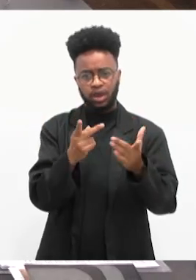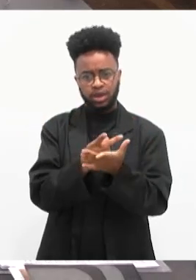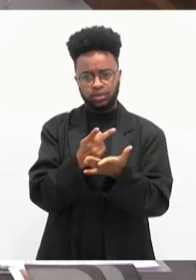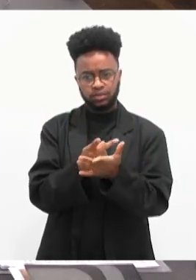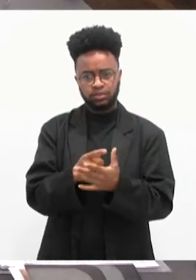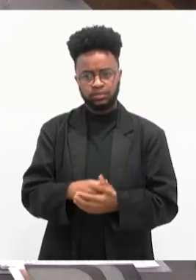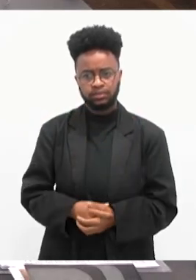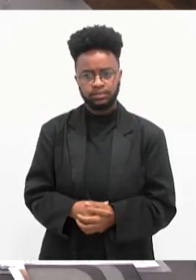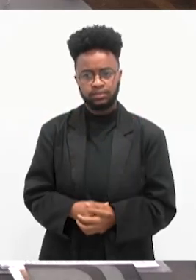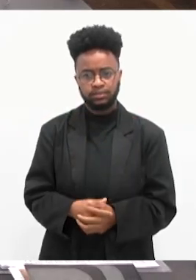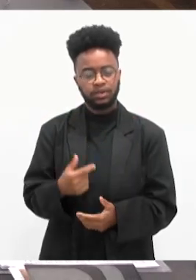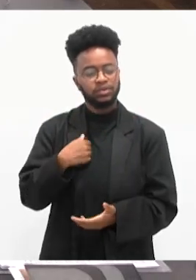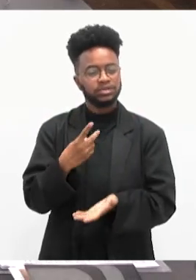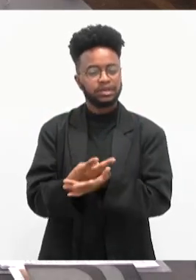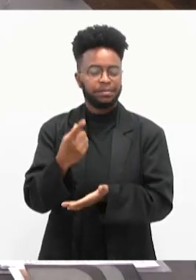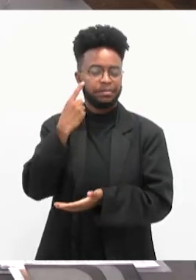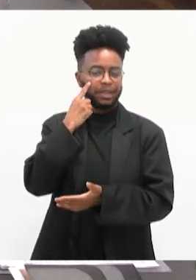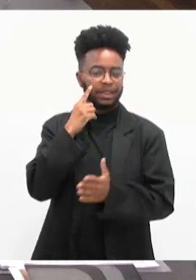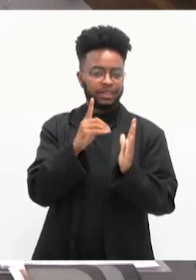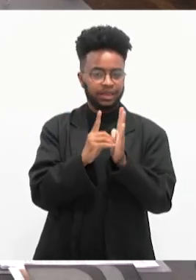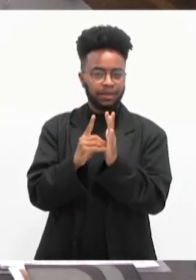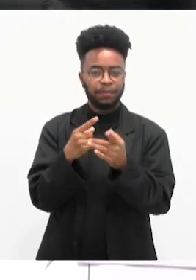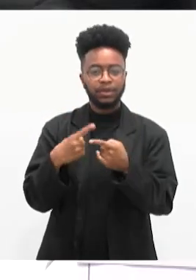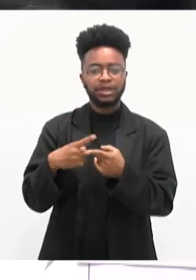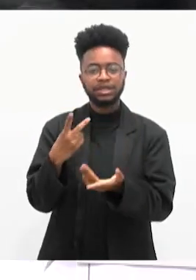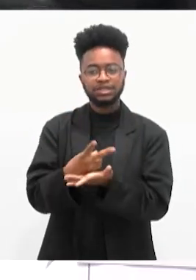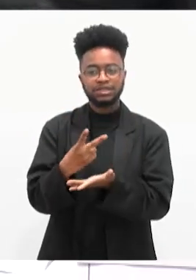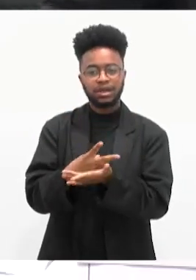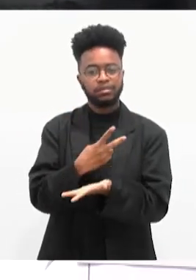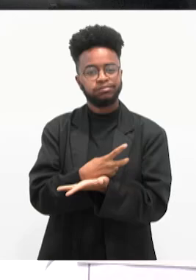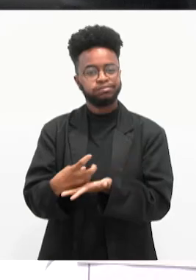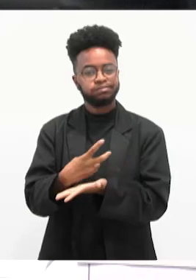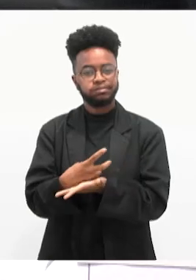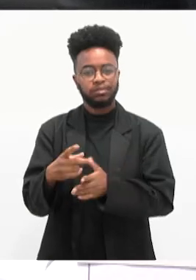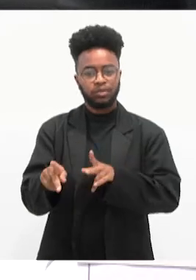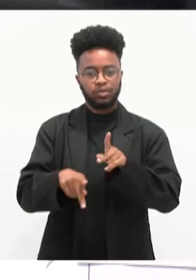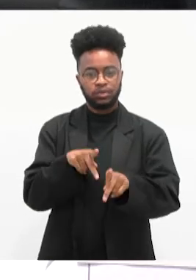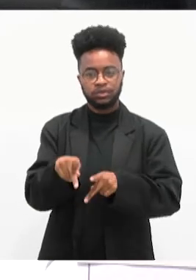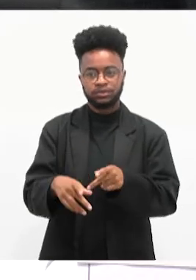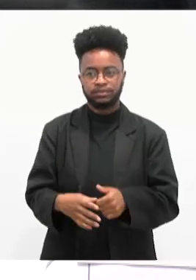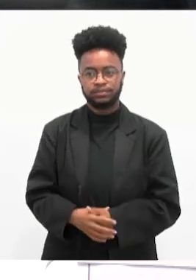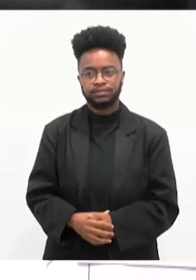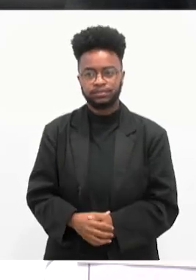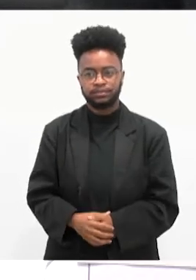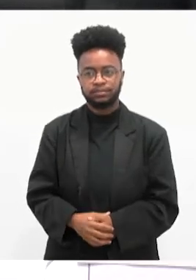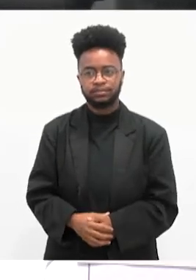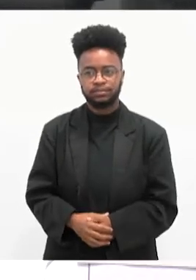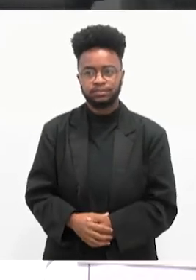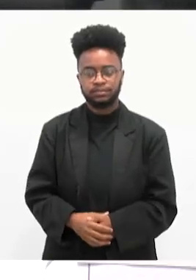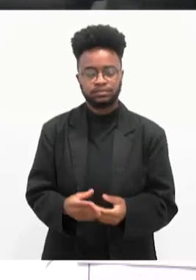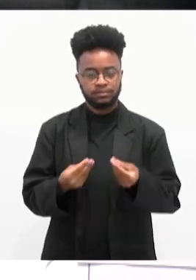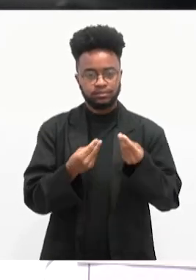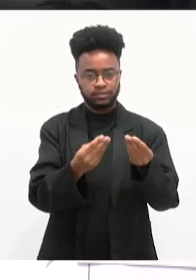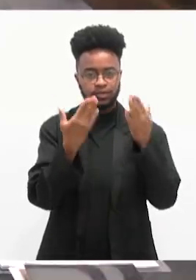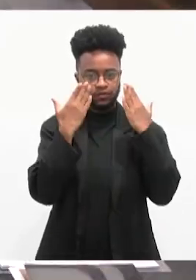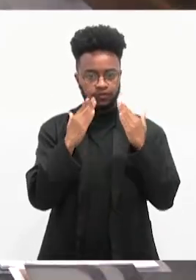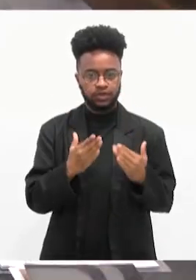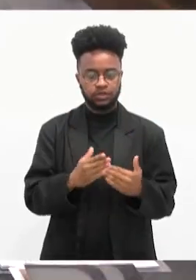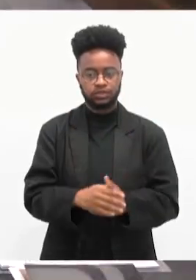Não, eu estou sempre com o Detran na cabeça, porque está sempre espoliando o povo. Vistas concedidas para o deputado Luiz